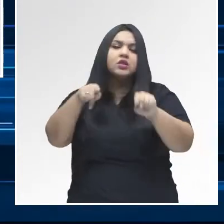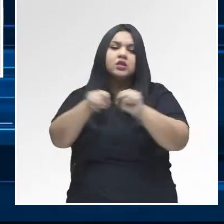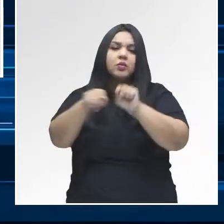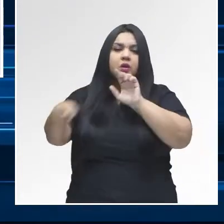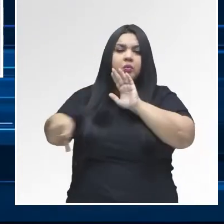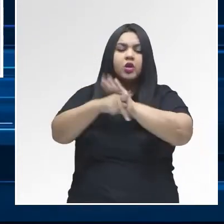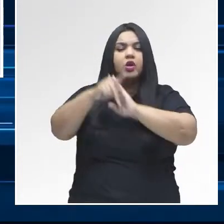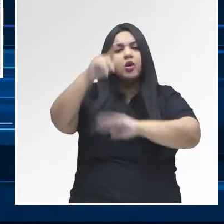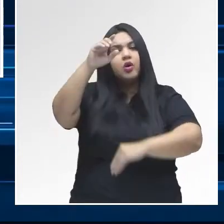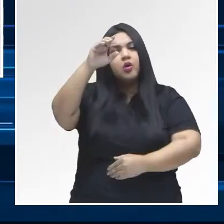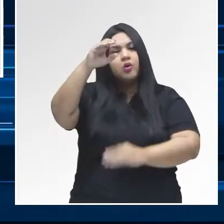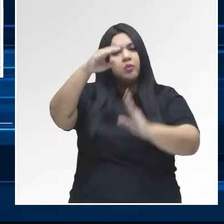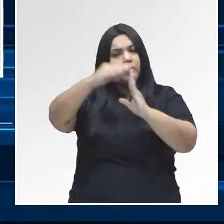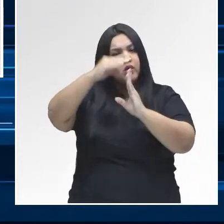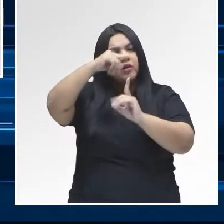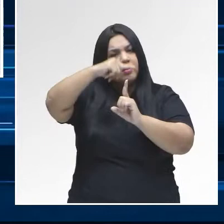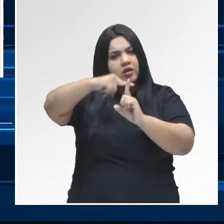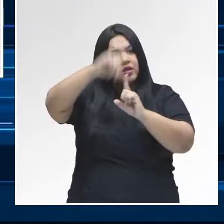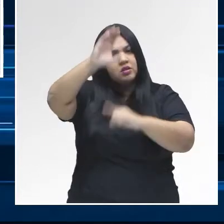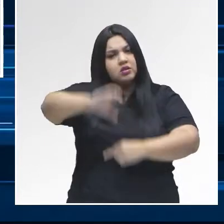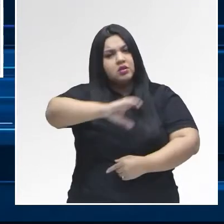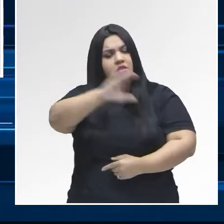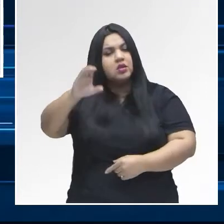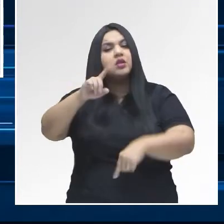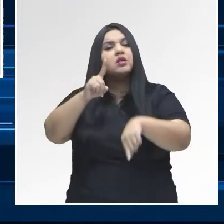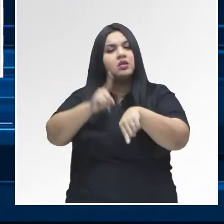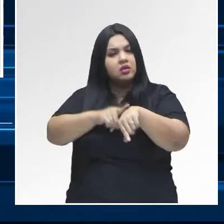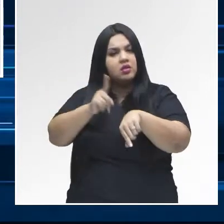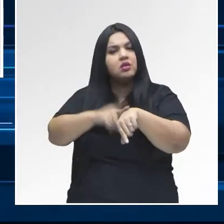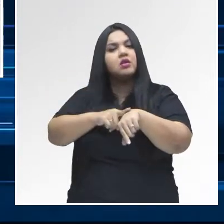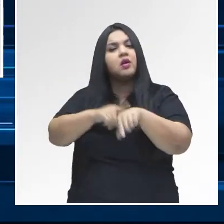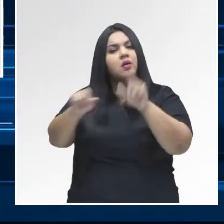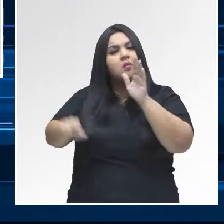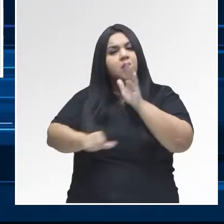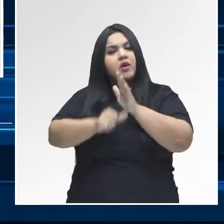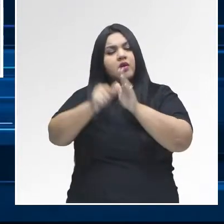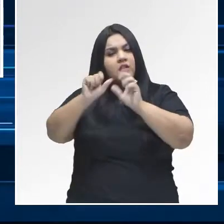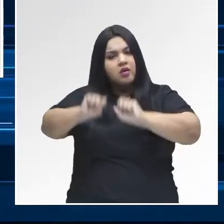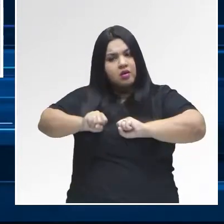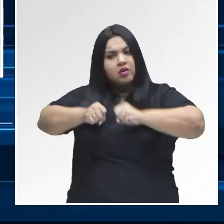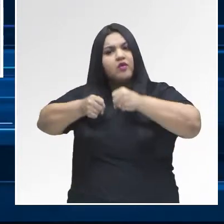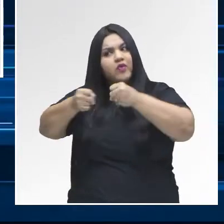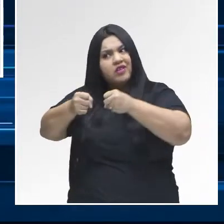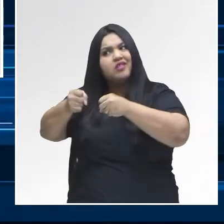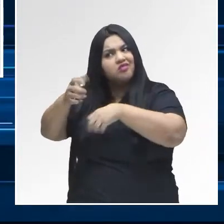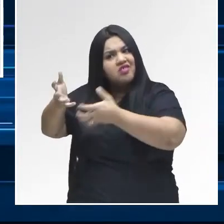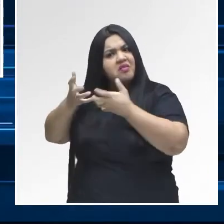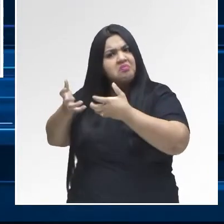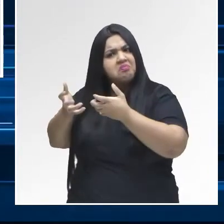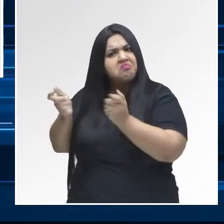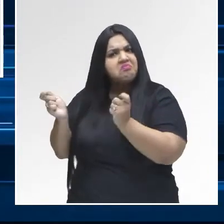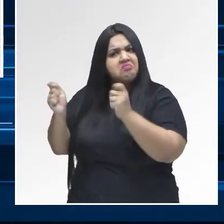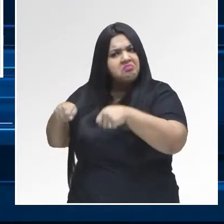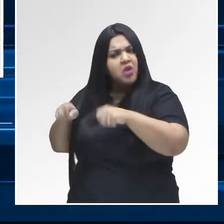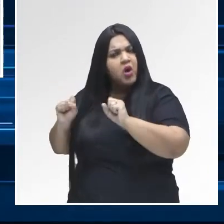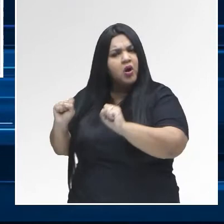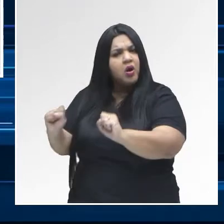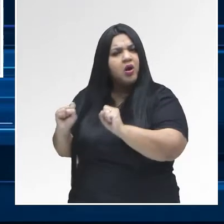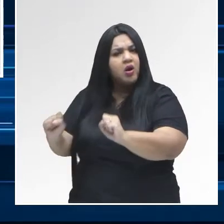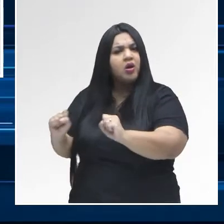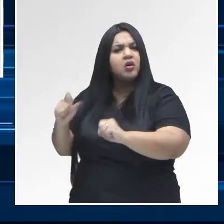Igreja Católica naquele momento, tá, vai ter as suas premissas defendendo a escravidão, dizendo que